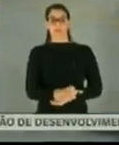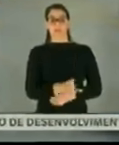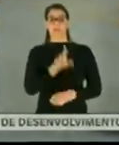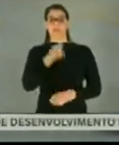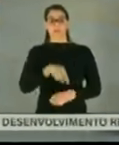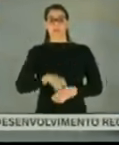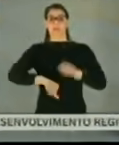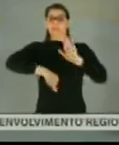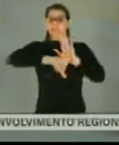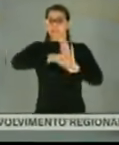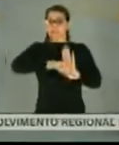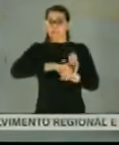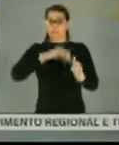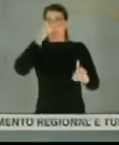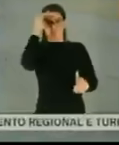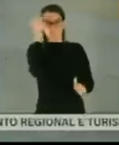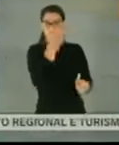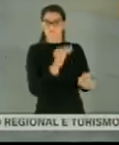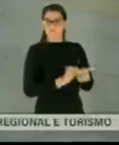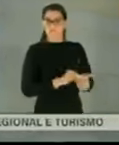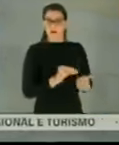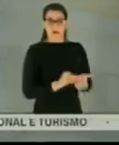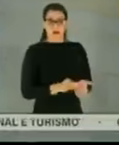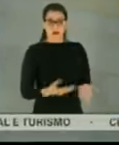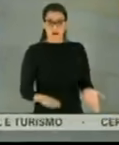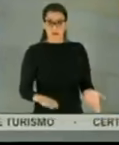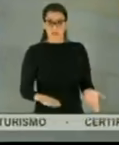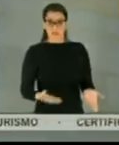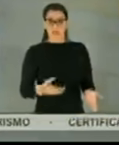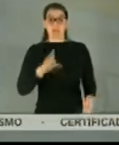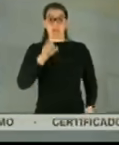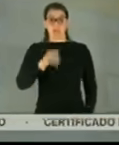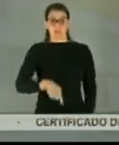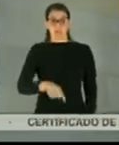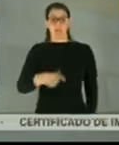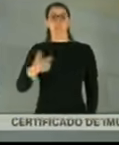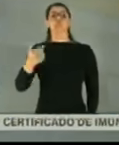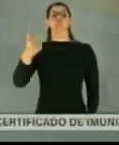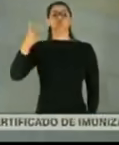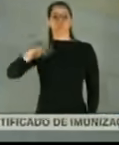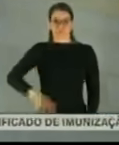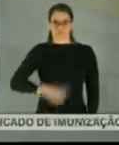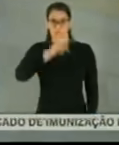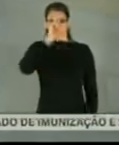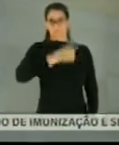de desobediência. Perfeito. Seria caso, seria novamente não, caso de prisão.